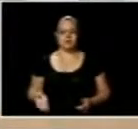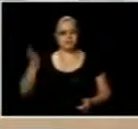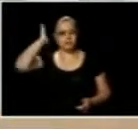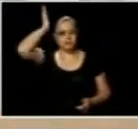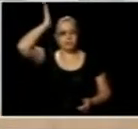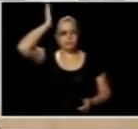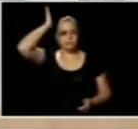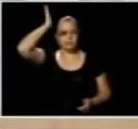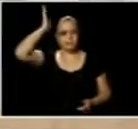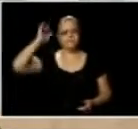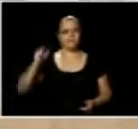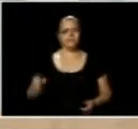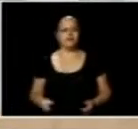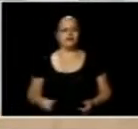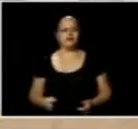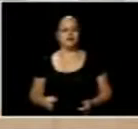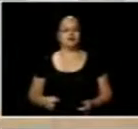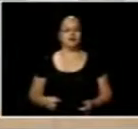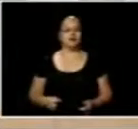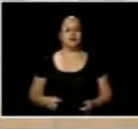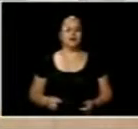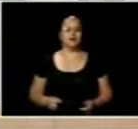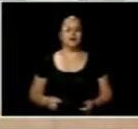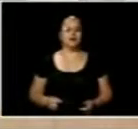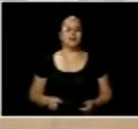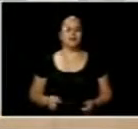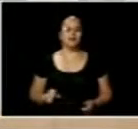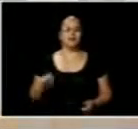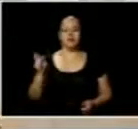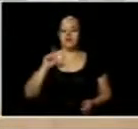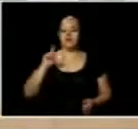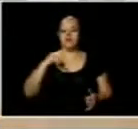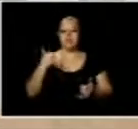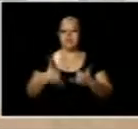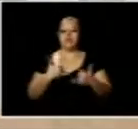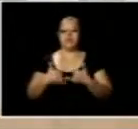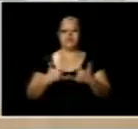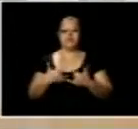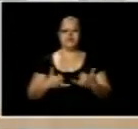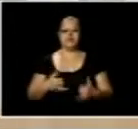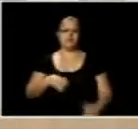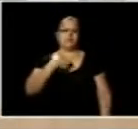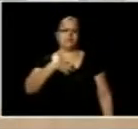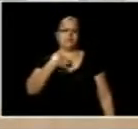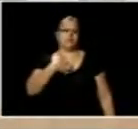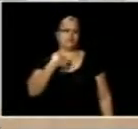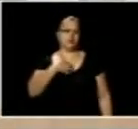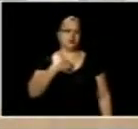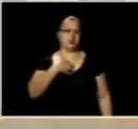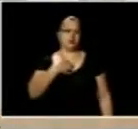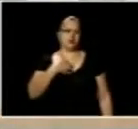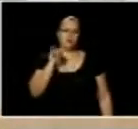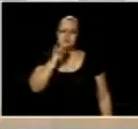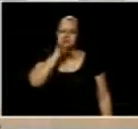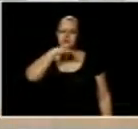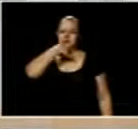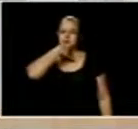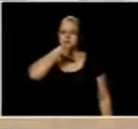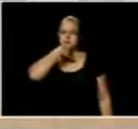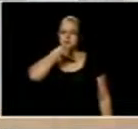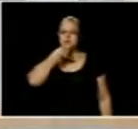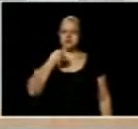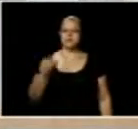não é brincadeira, não. É coisa séria. Mas, infelizmente, muita gente quer fazer da